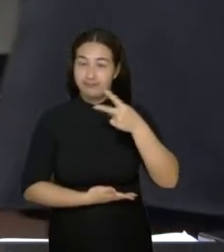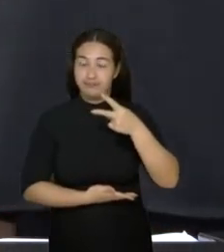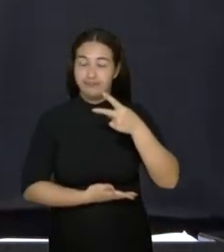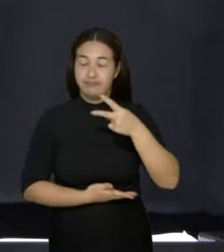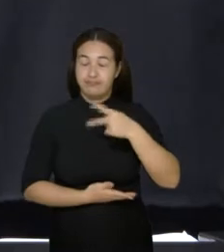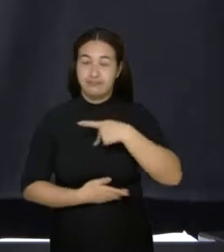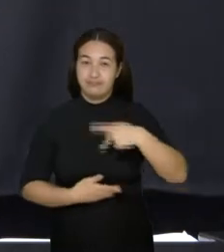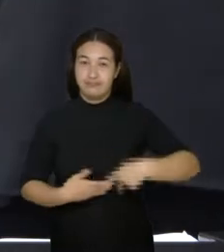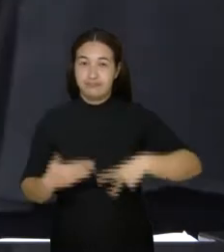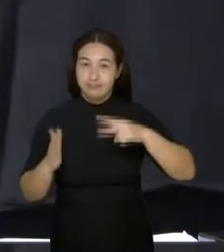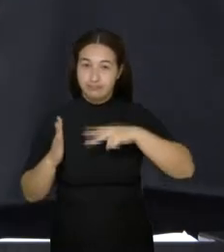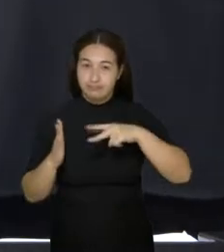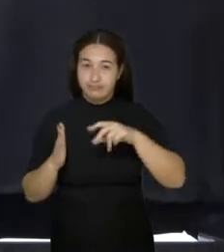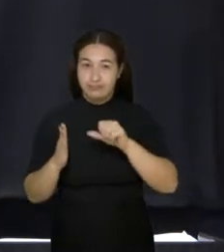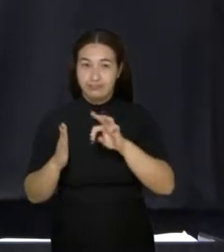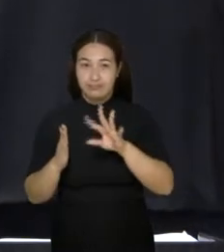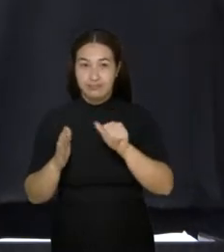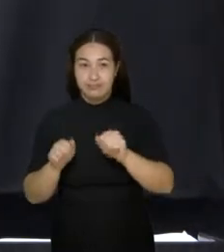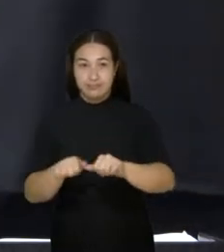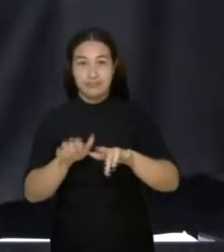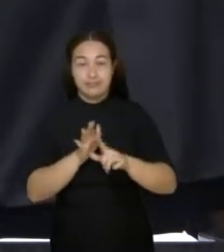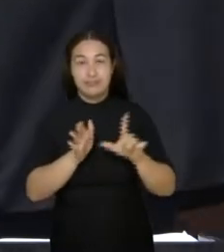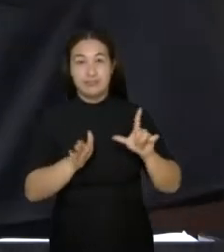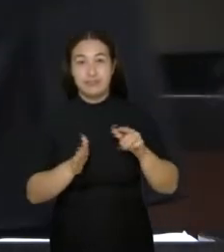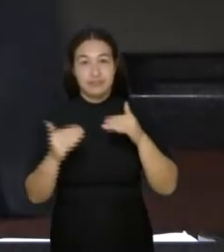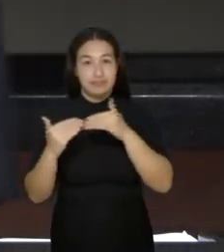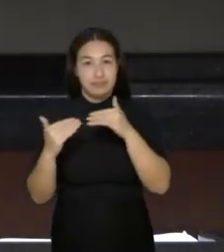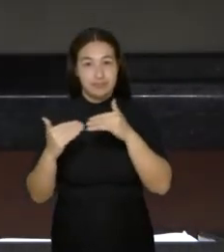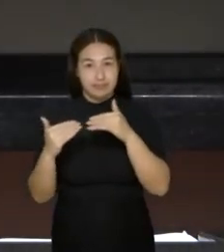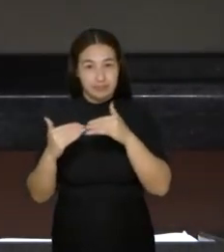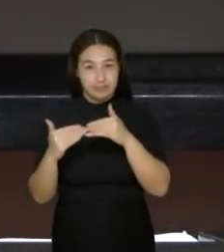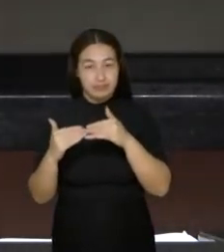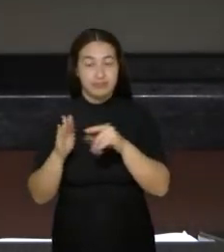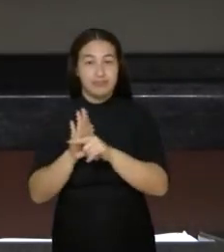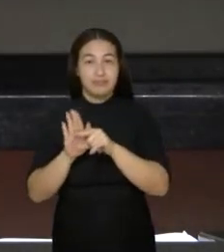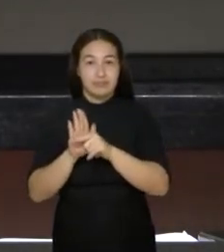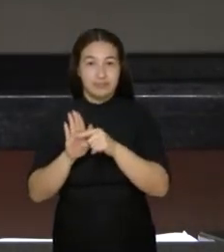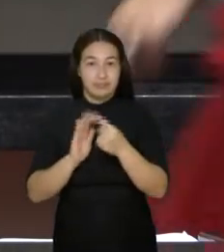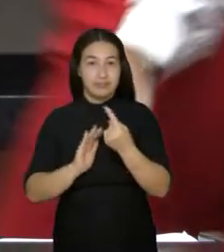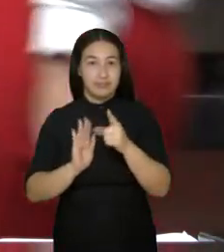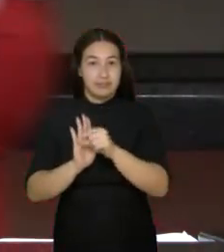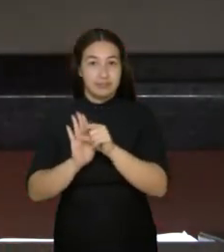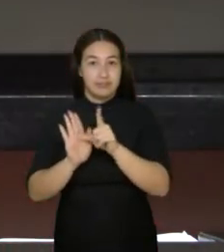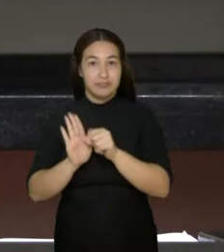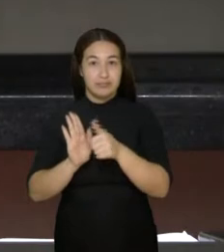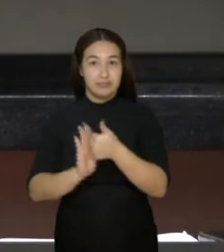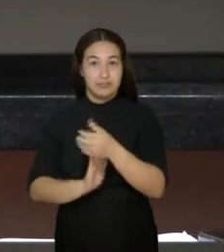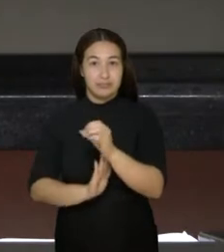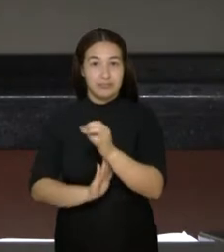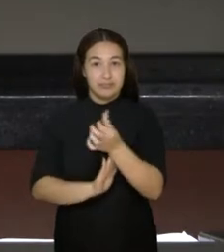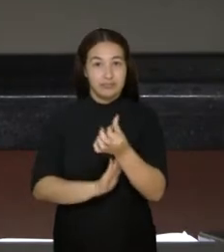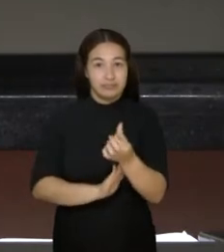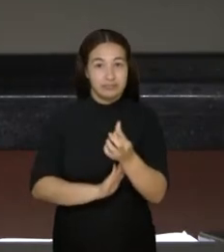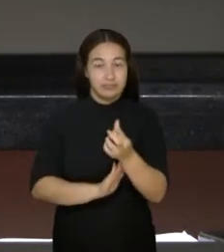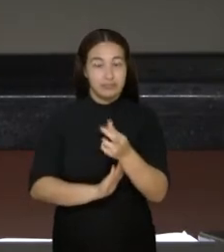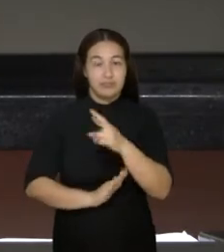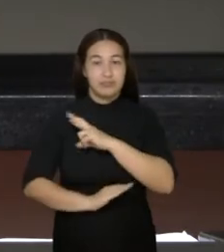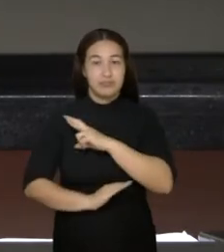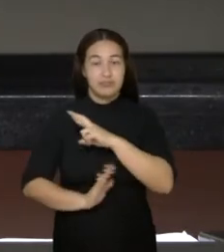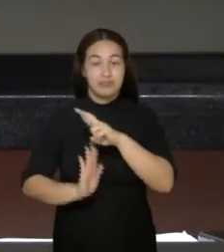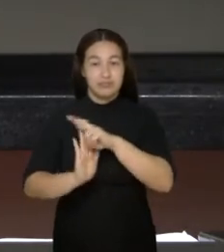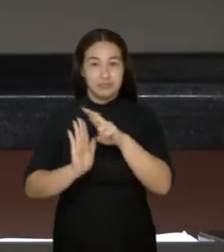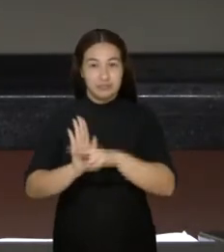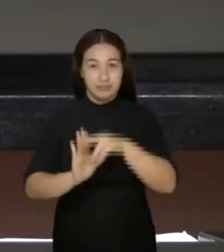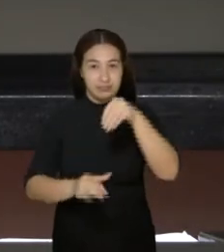a leitura data da sessão anterior que em consonância com parágrafo primeiro do artigo 106 do Regimento Interno senhor presidente deu a por